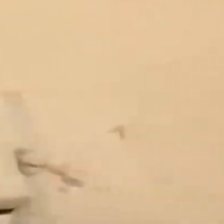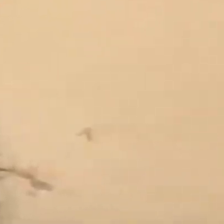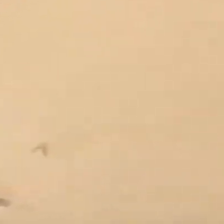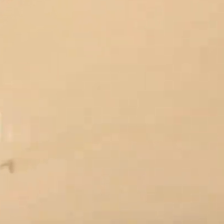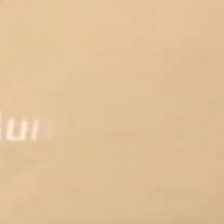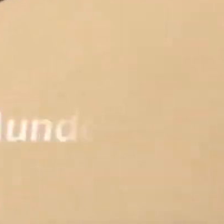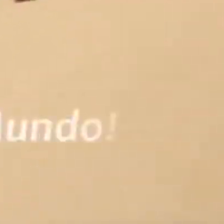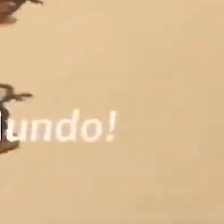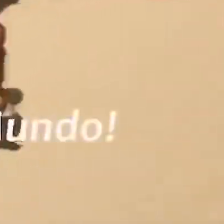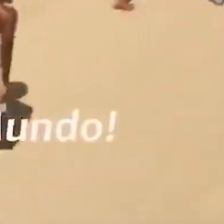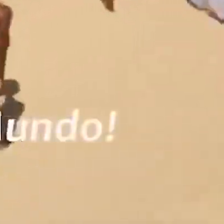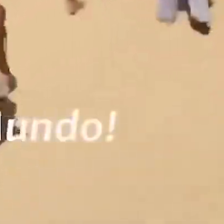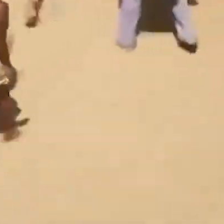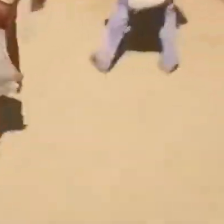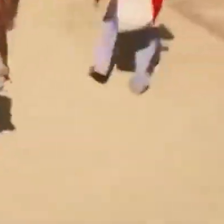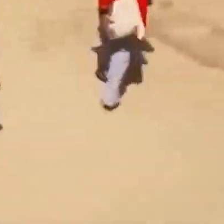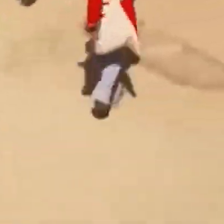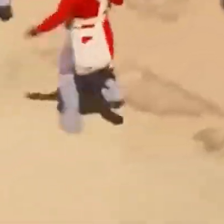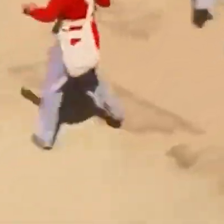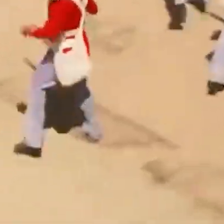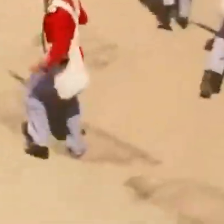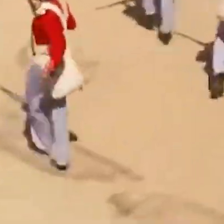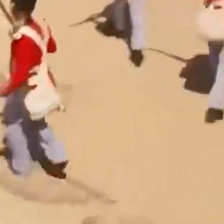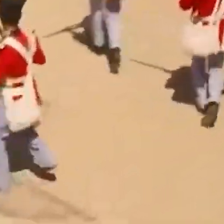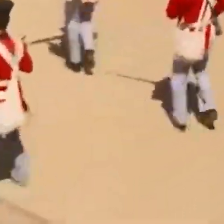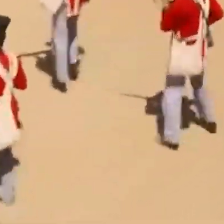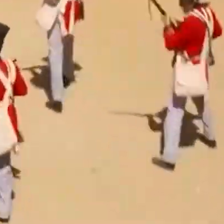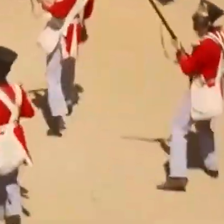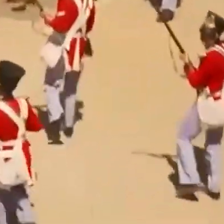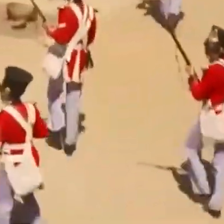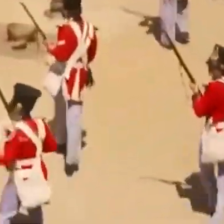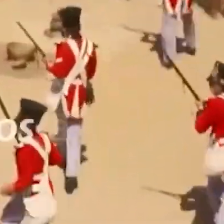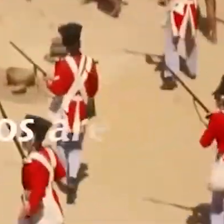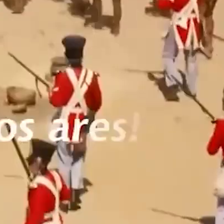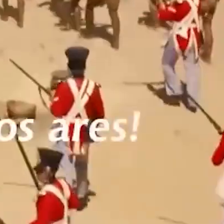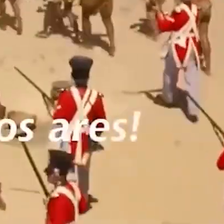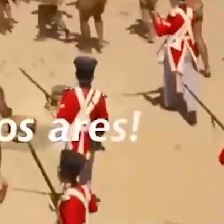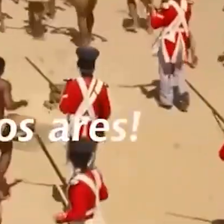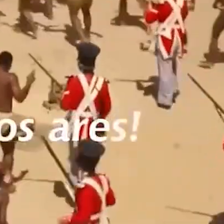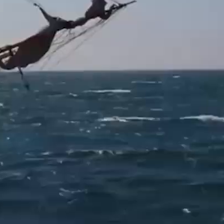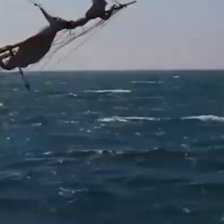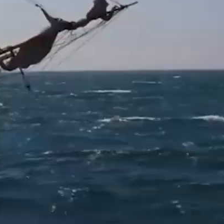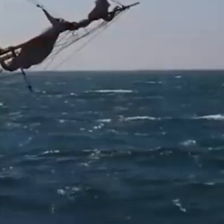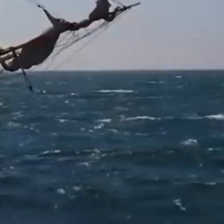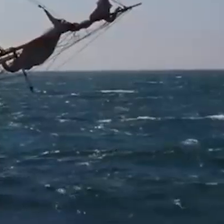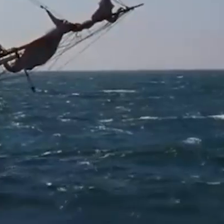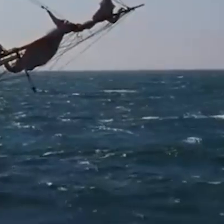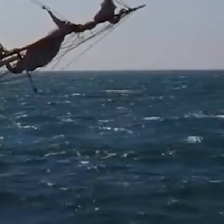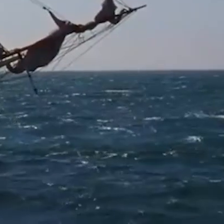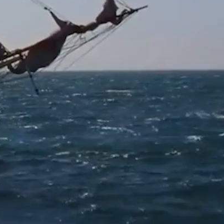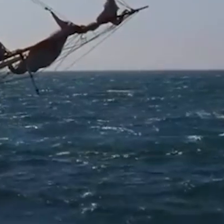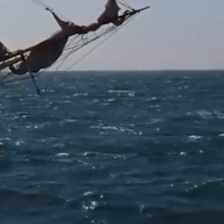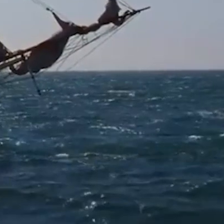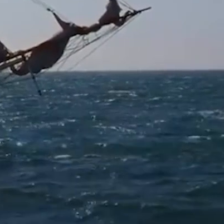levantai-vos, heróis do novo mundo! Andrada, arranca-se pendão dos